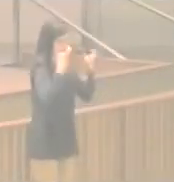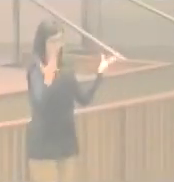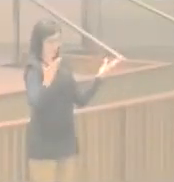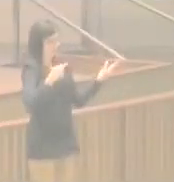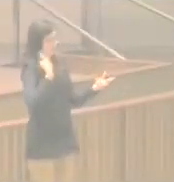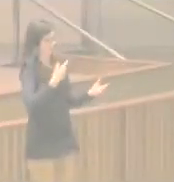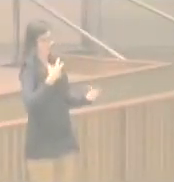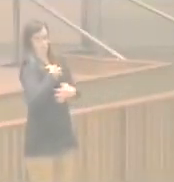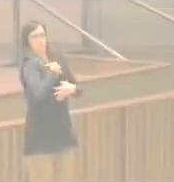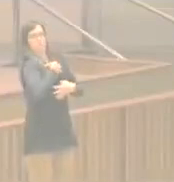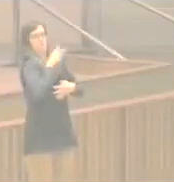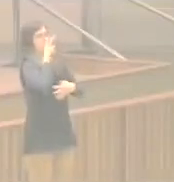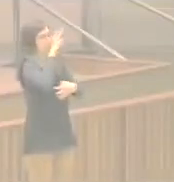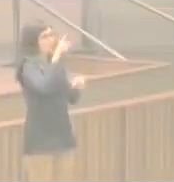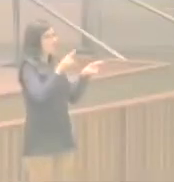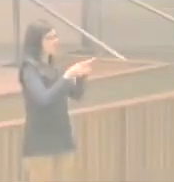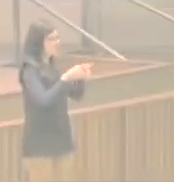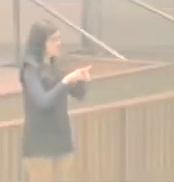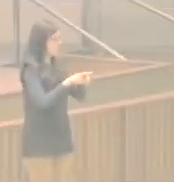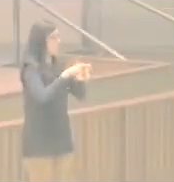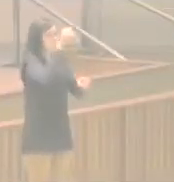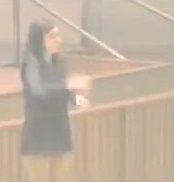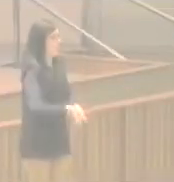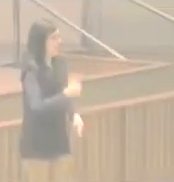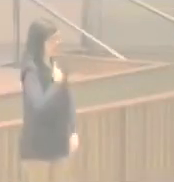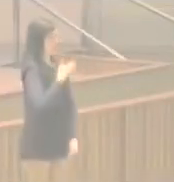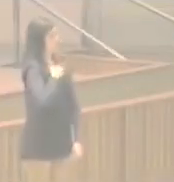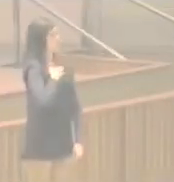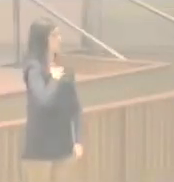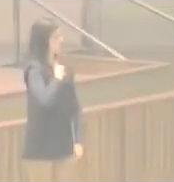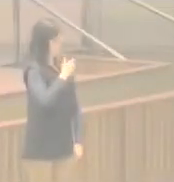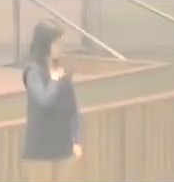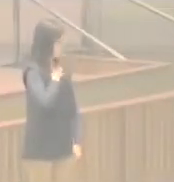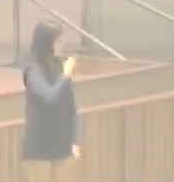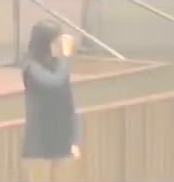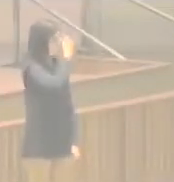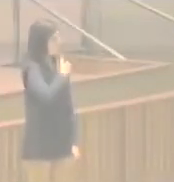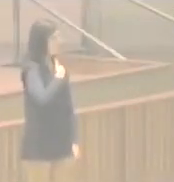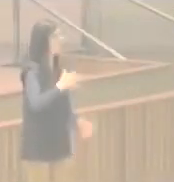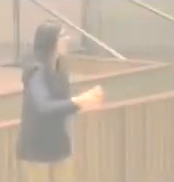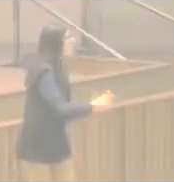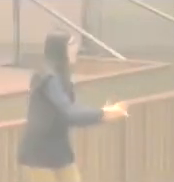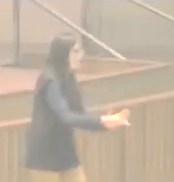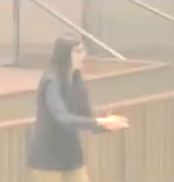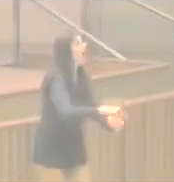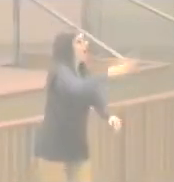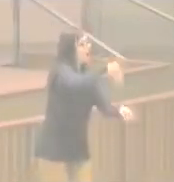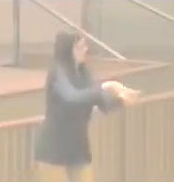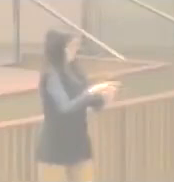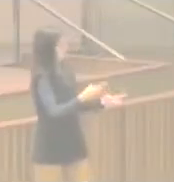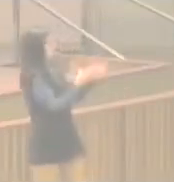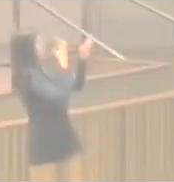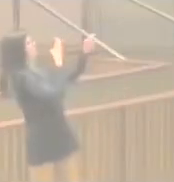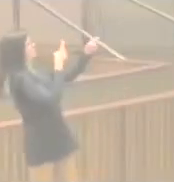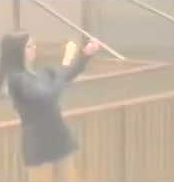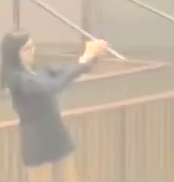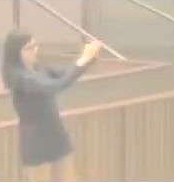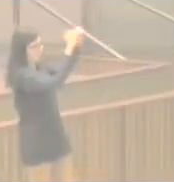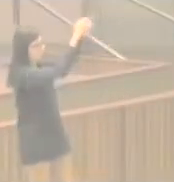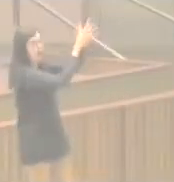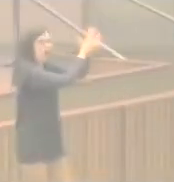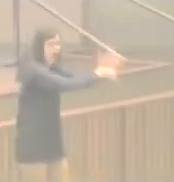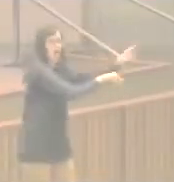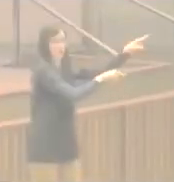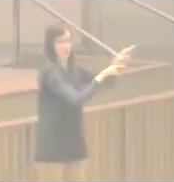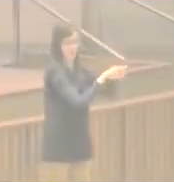geral, mas também sobre aqueles que as praticam. E essas crises que vivemos é porque os poderosos que nunca achavam